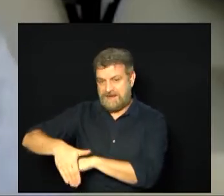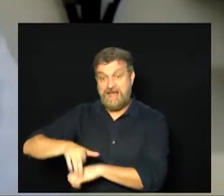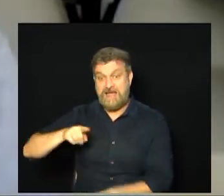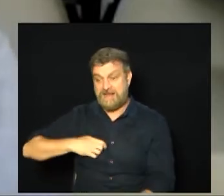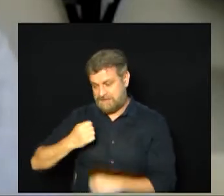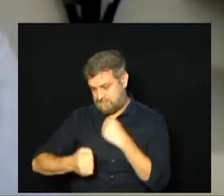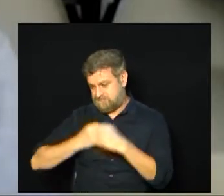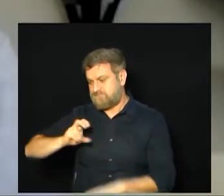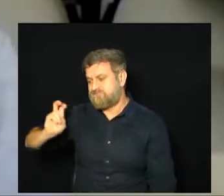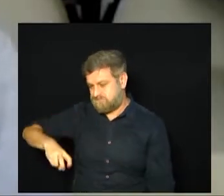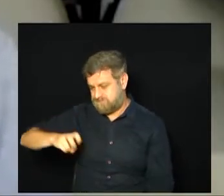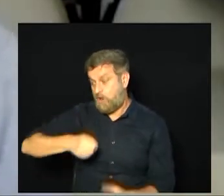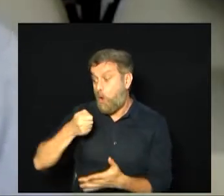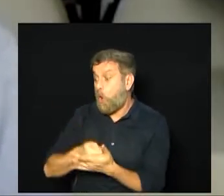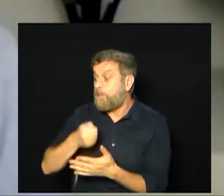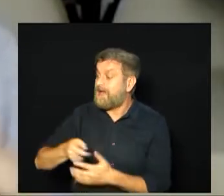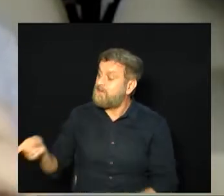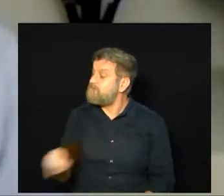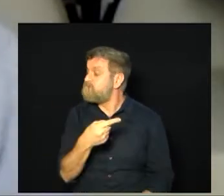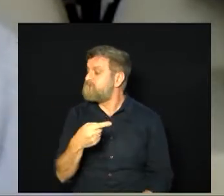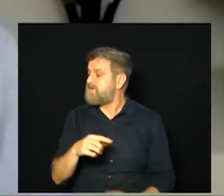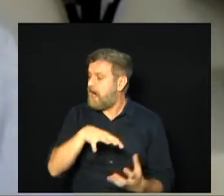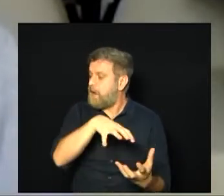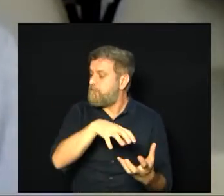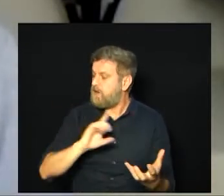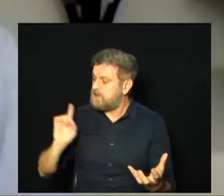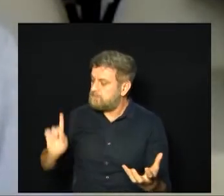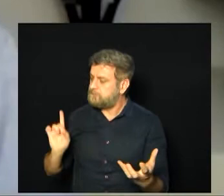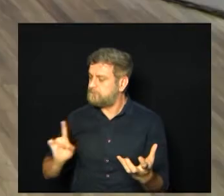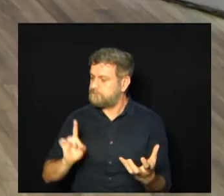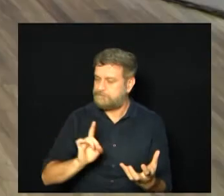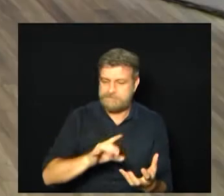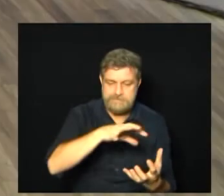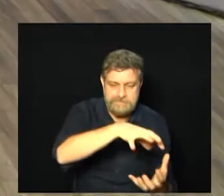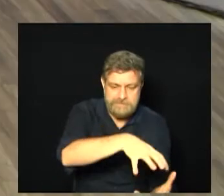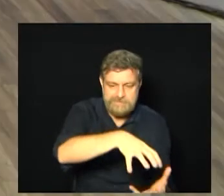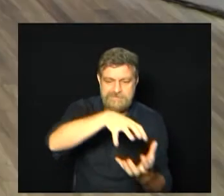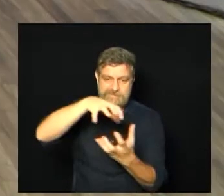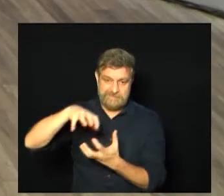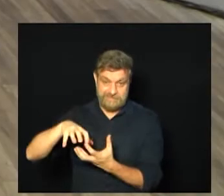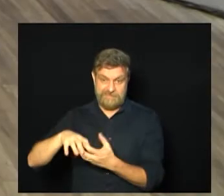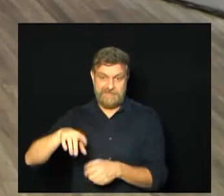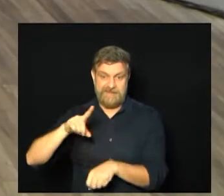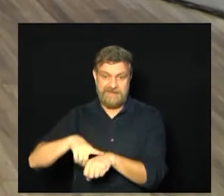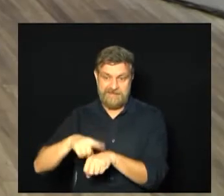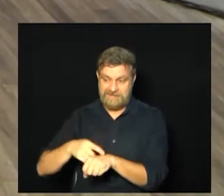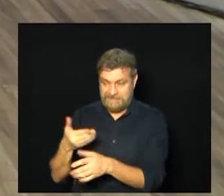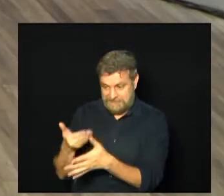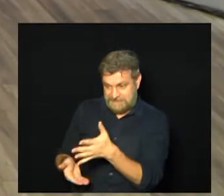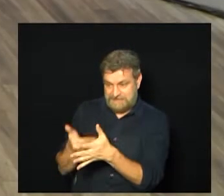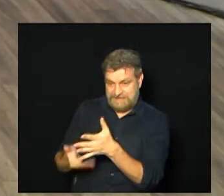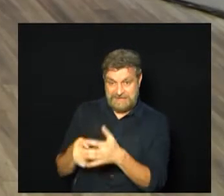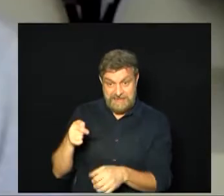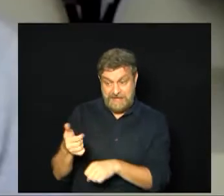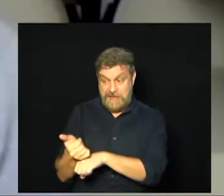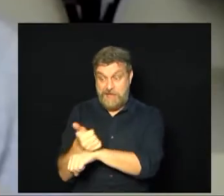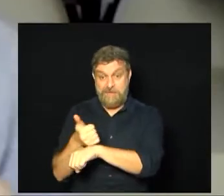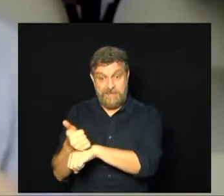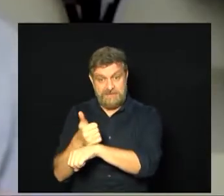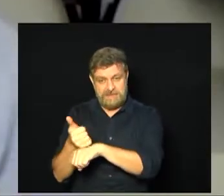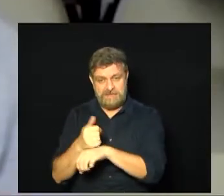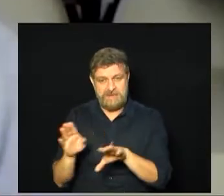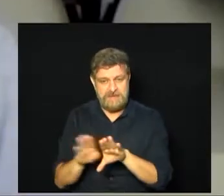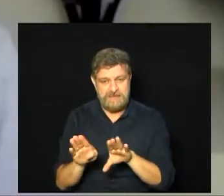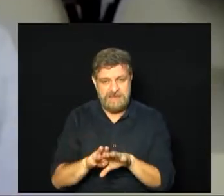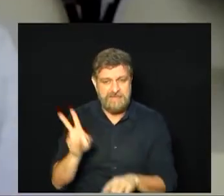obrigado a buscar a bola. Ia ficar com um a menos durante um bom tempo. É. E olha que jogador, né? Cito também